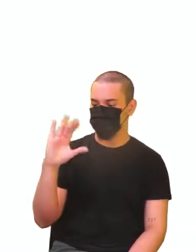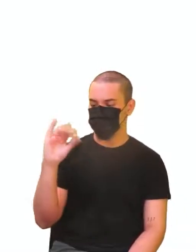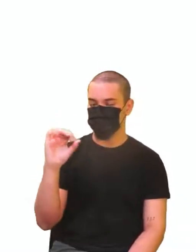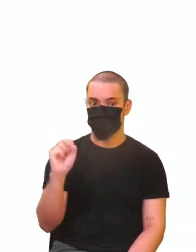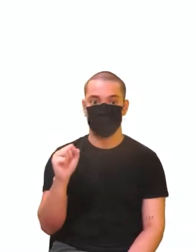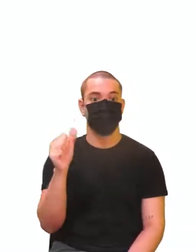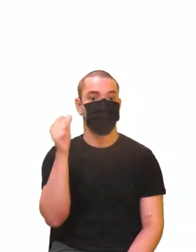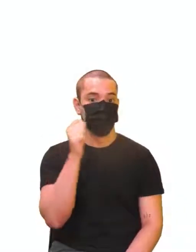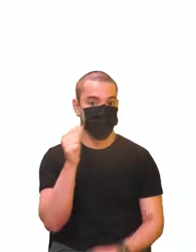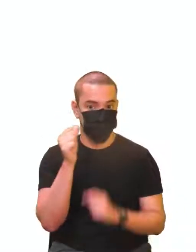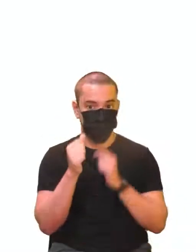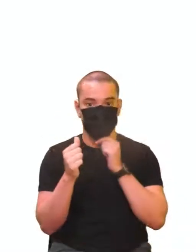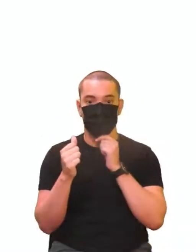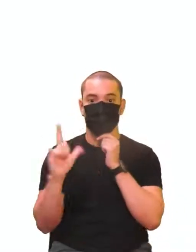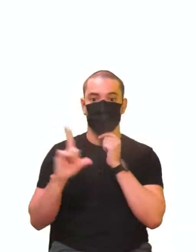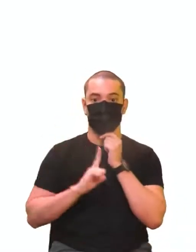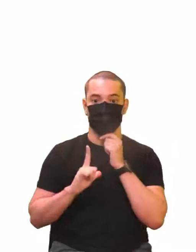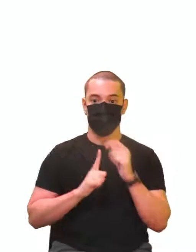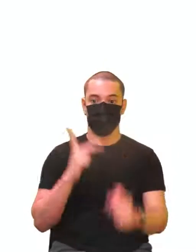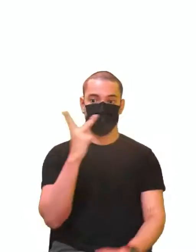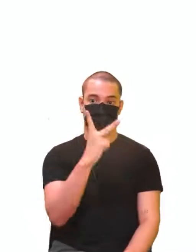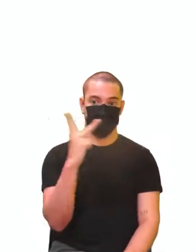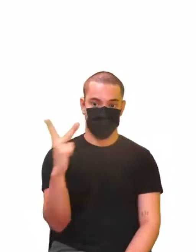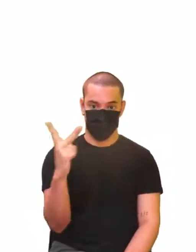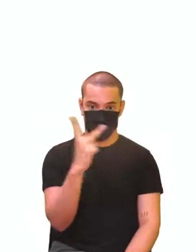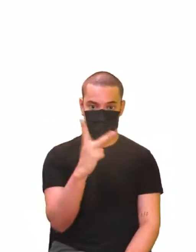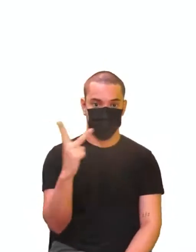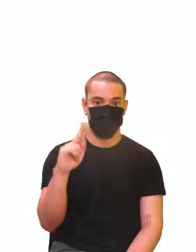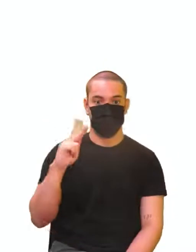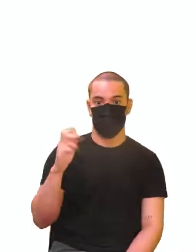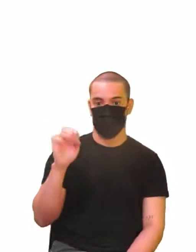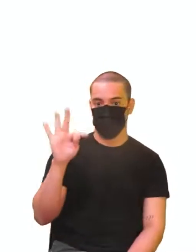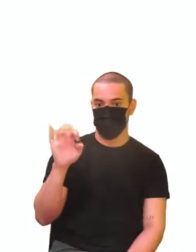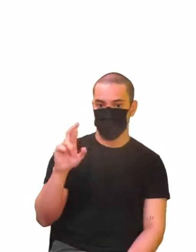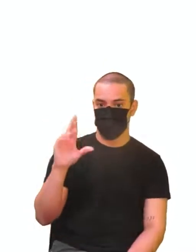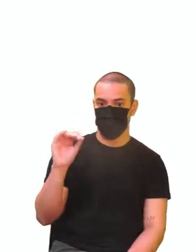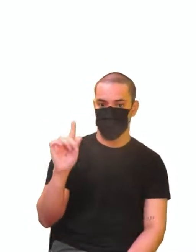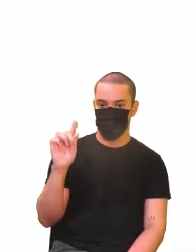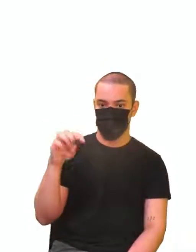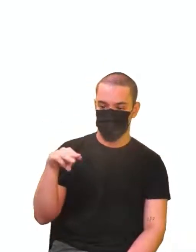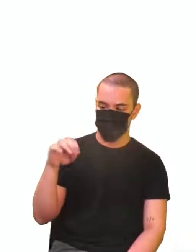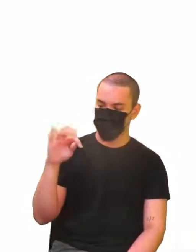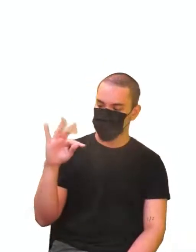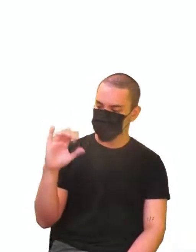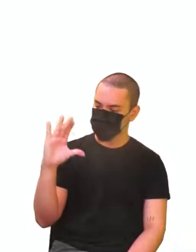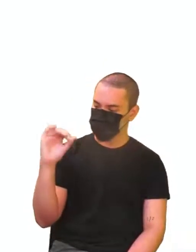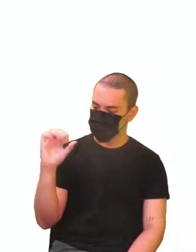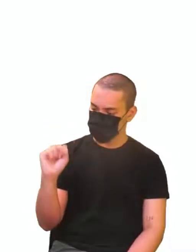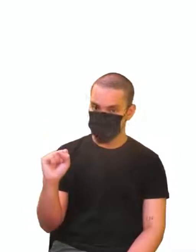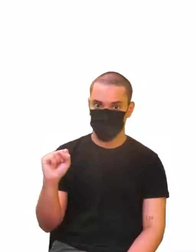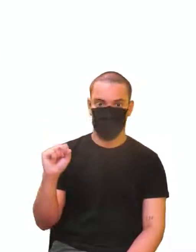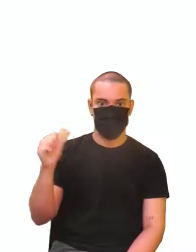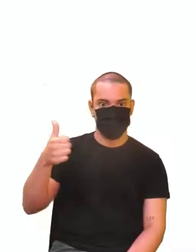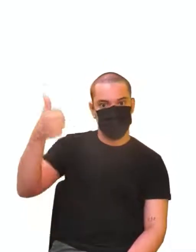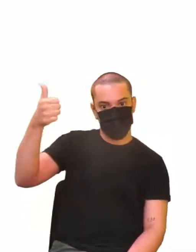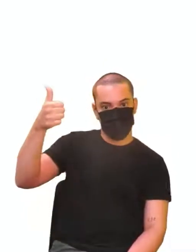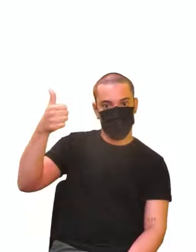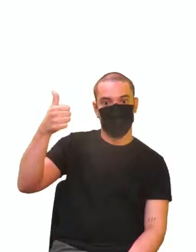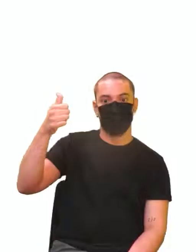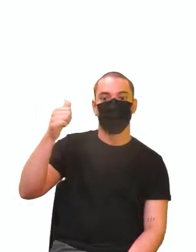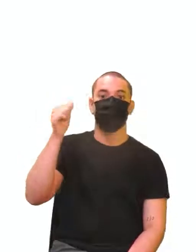E indivíduos que produzem dois tipos são chamados de heterogaméticos, tá bom? Então, homogaméticos